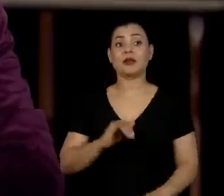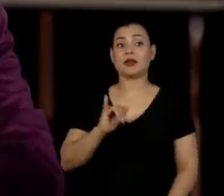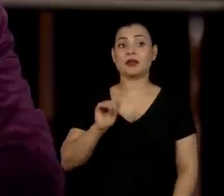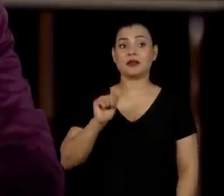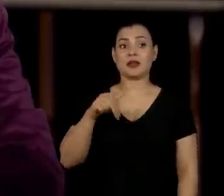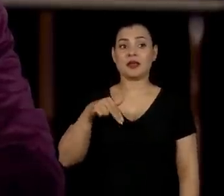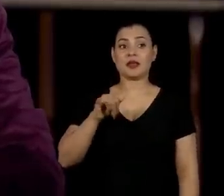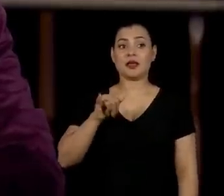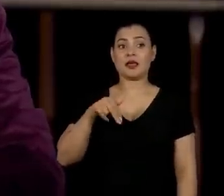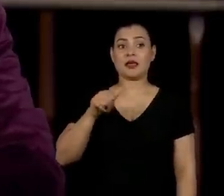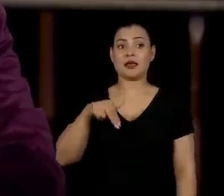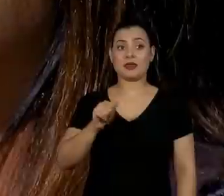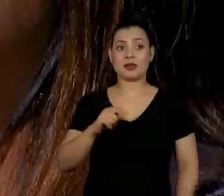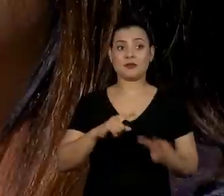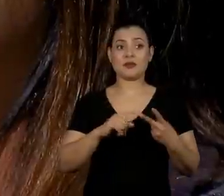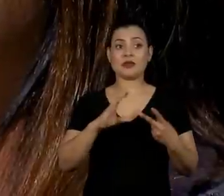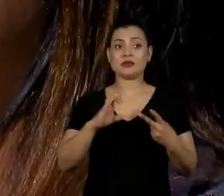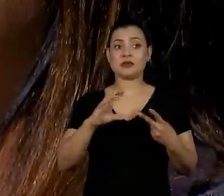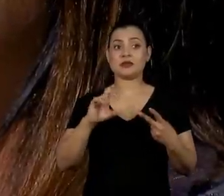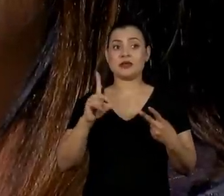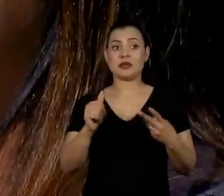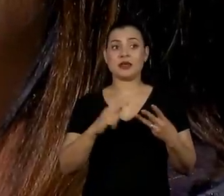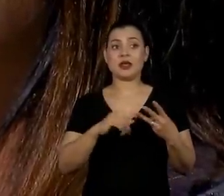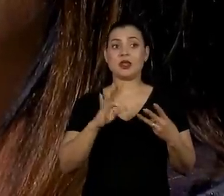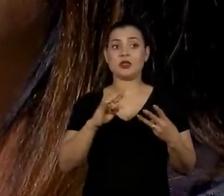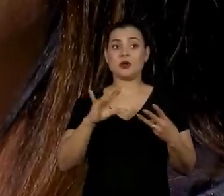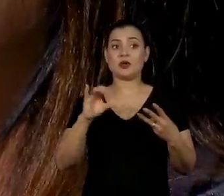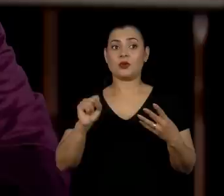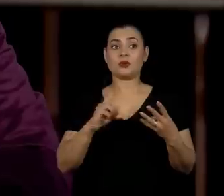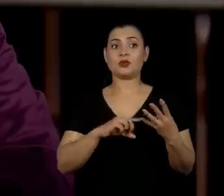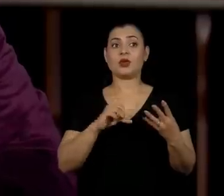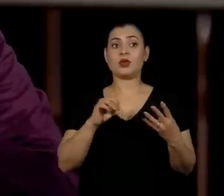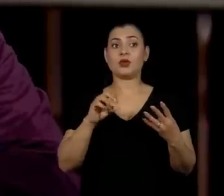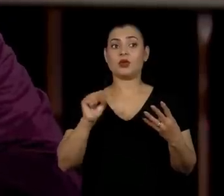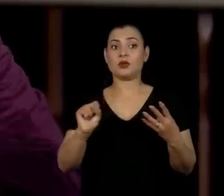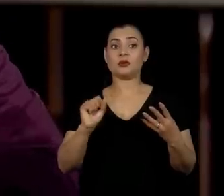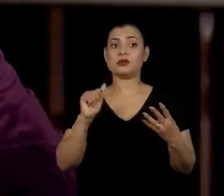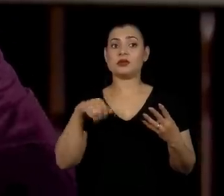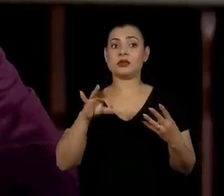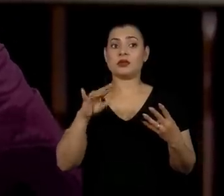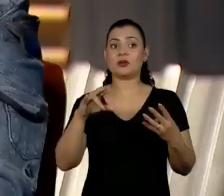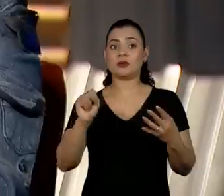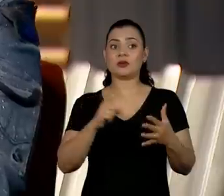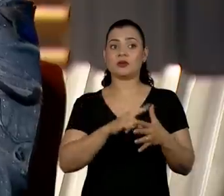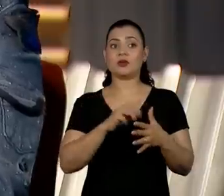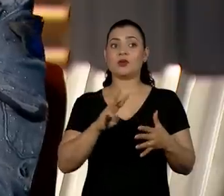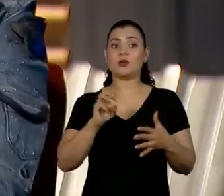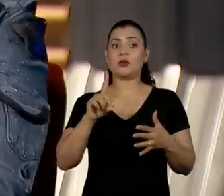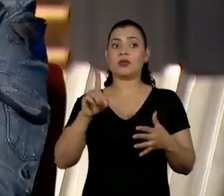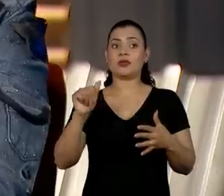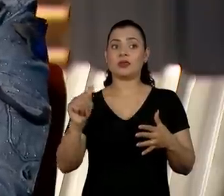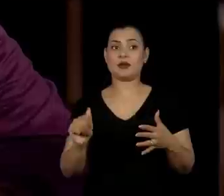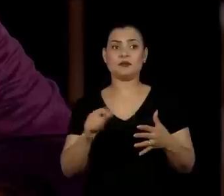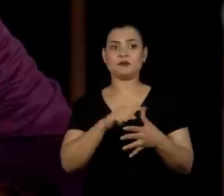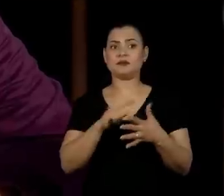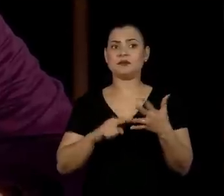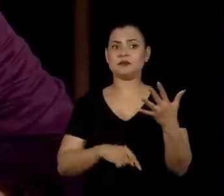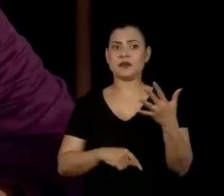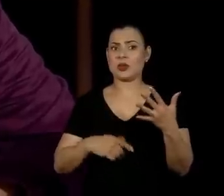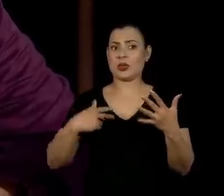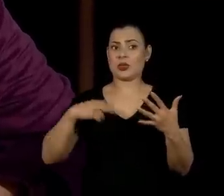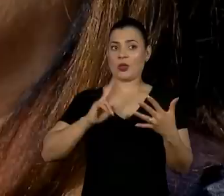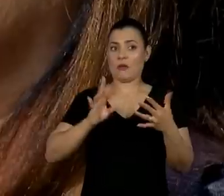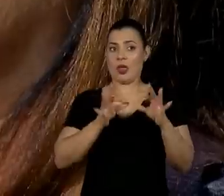Janaína Cecília Torres dos Santos rueda O que é a